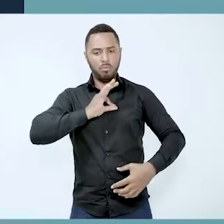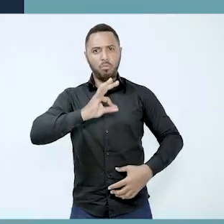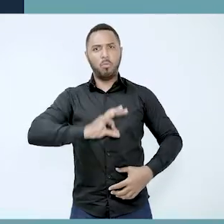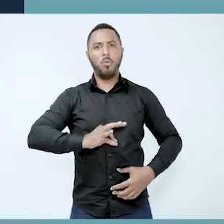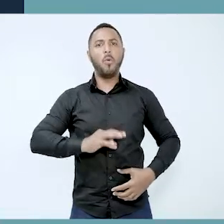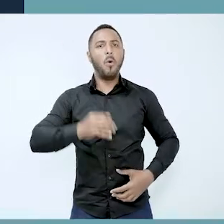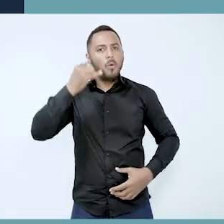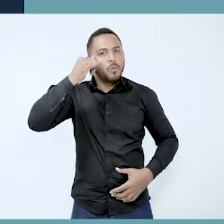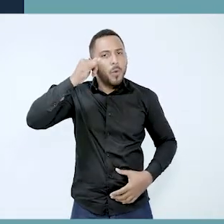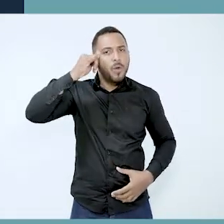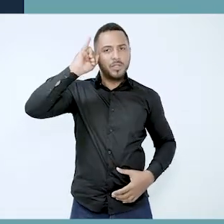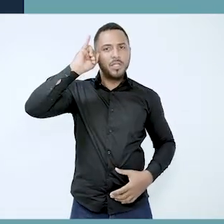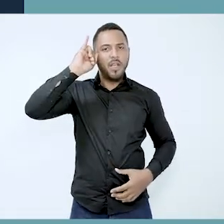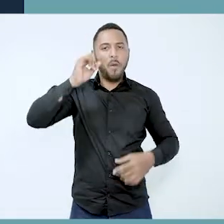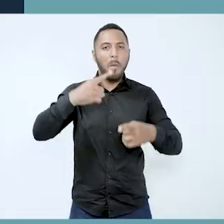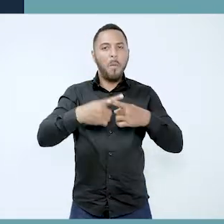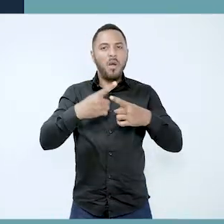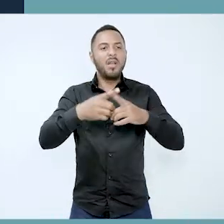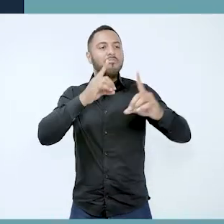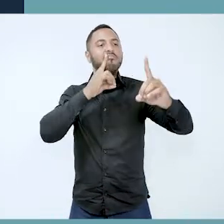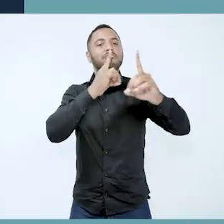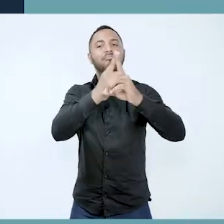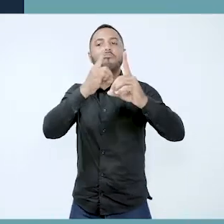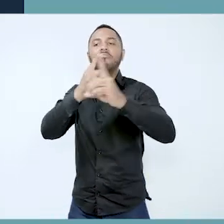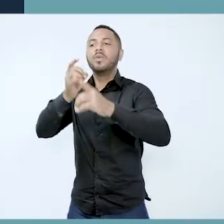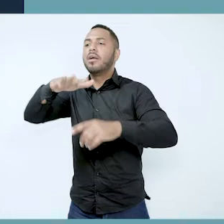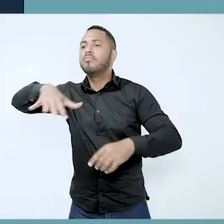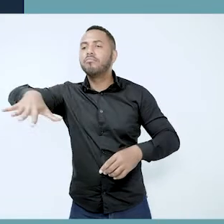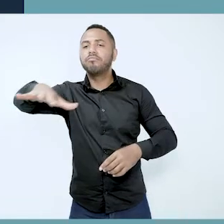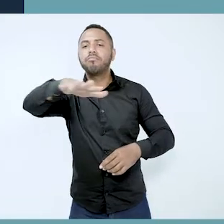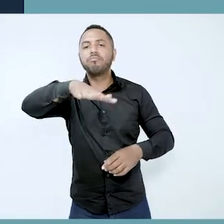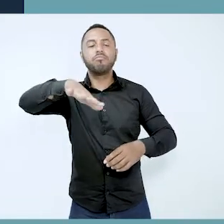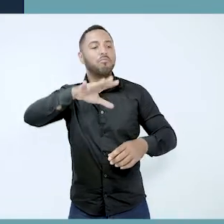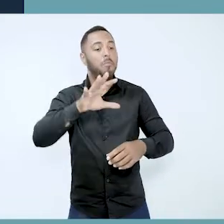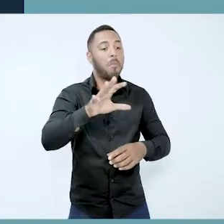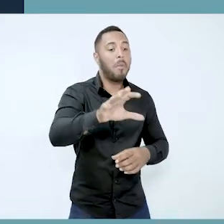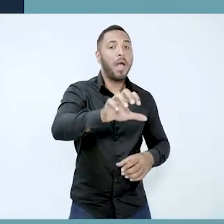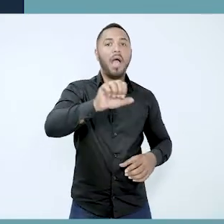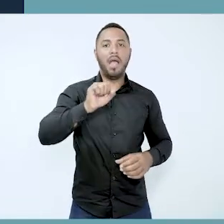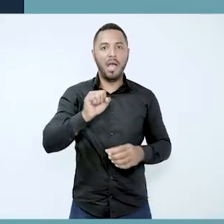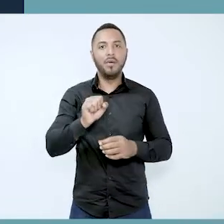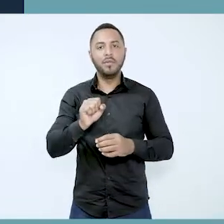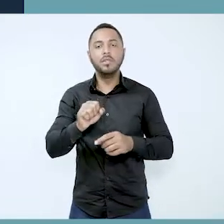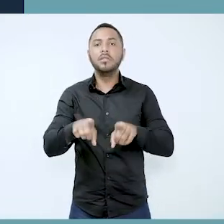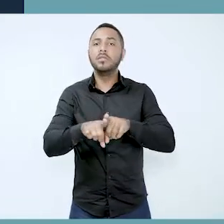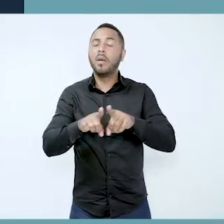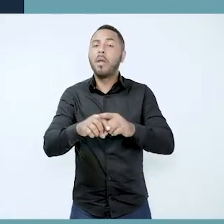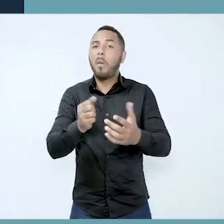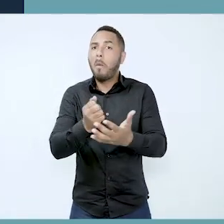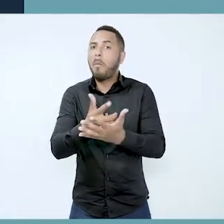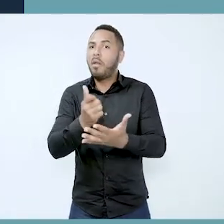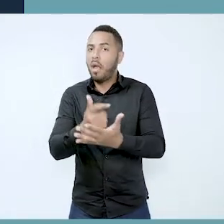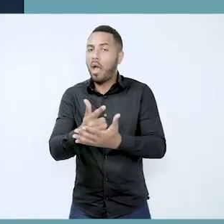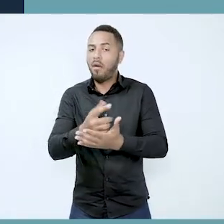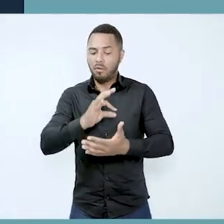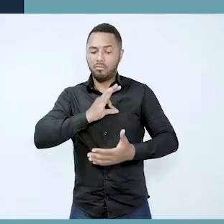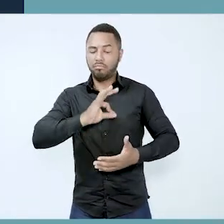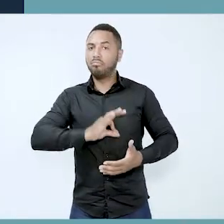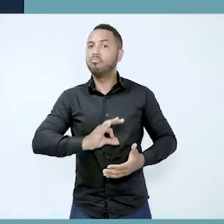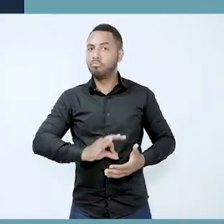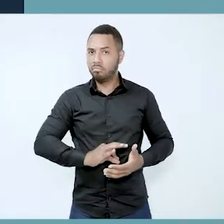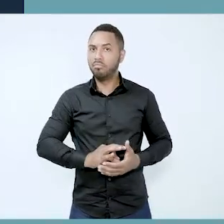Os botões de chifres, preparados pelos presos da casa de detenção, onde íamos